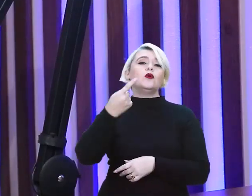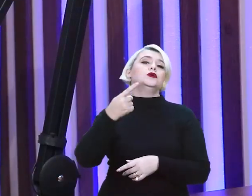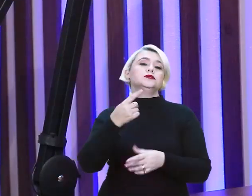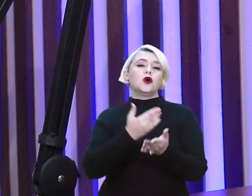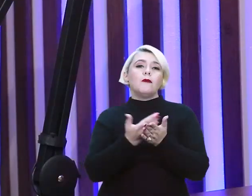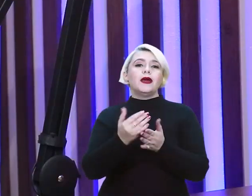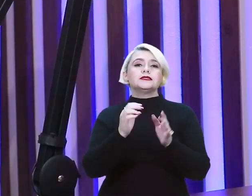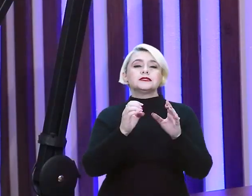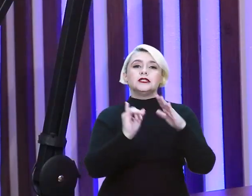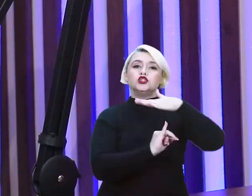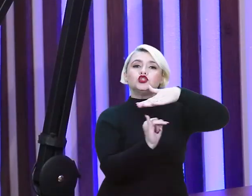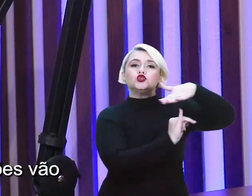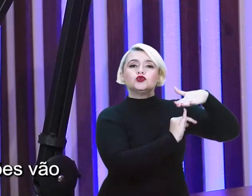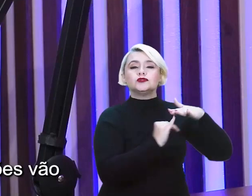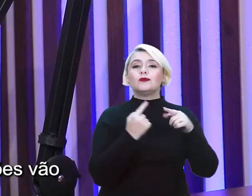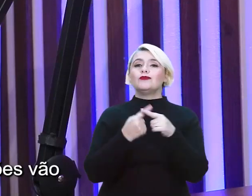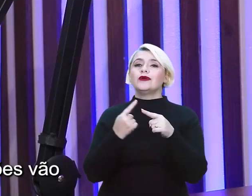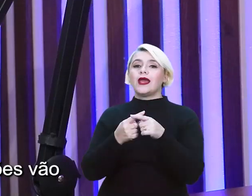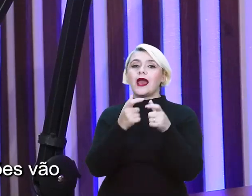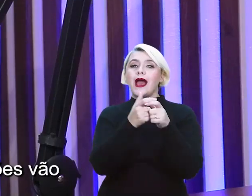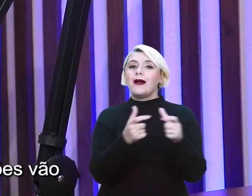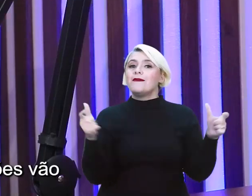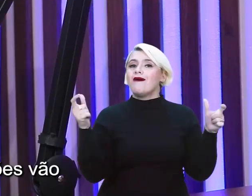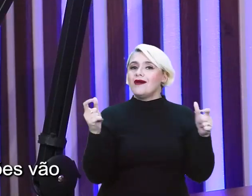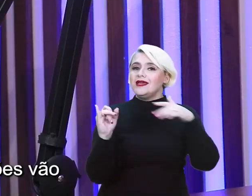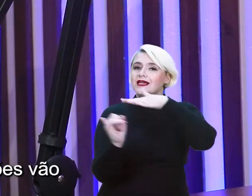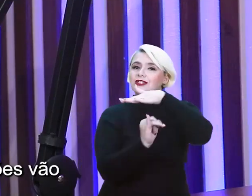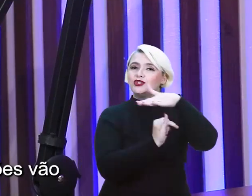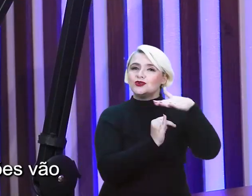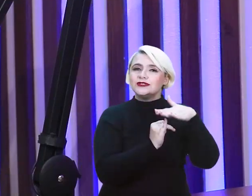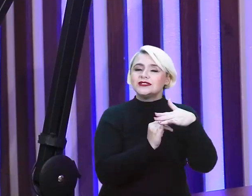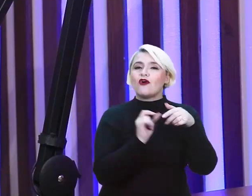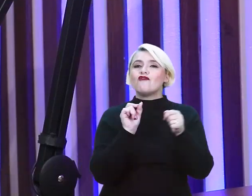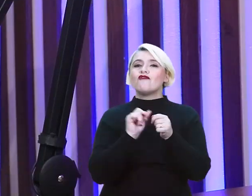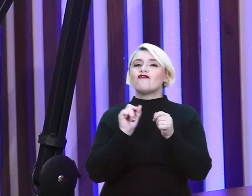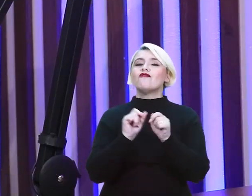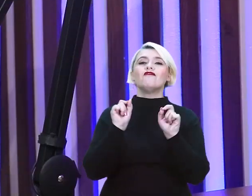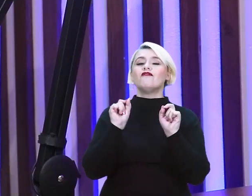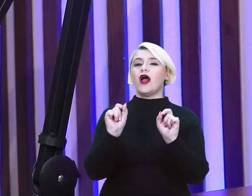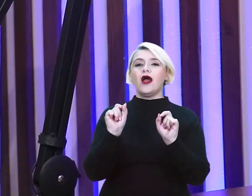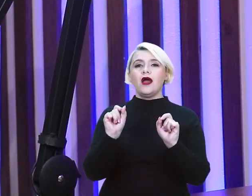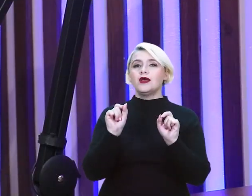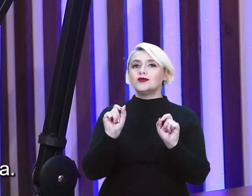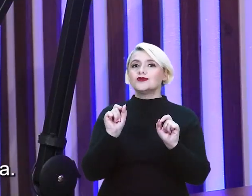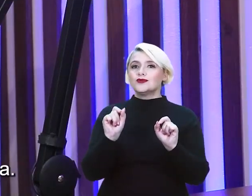as instituições na maioria das vezes, as instituições vão